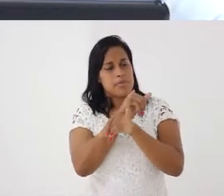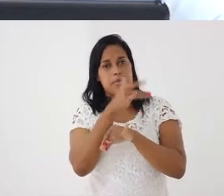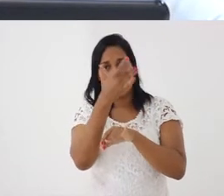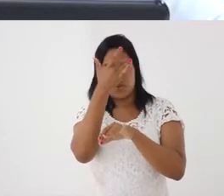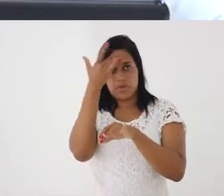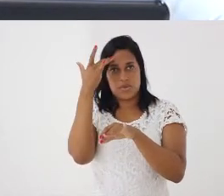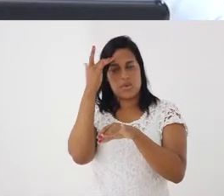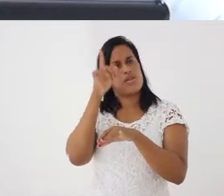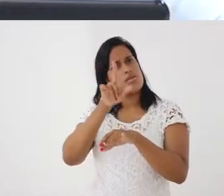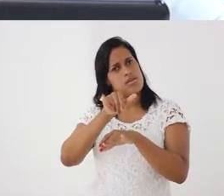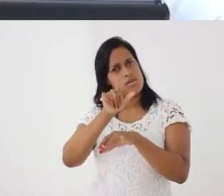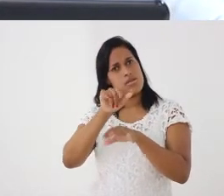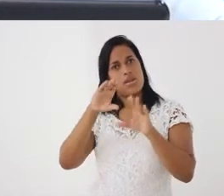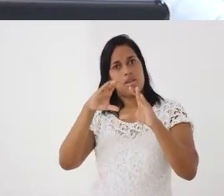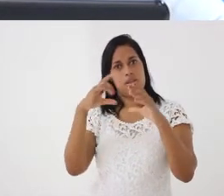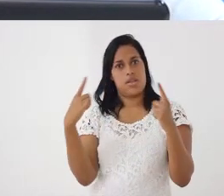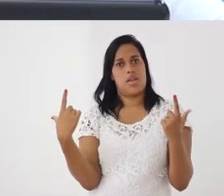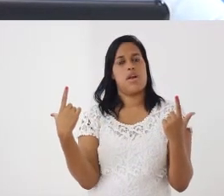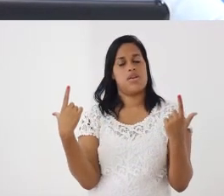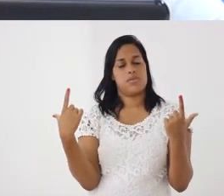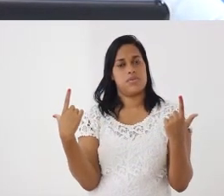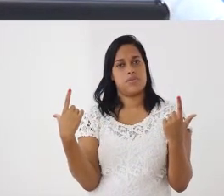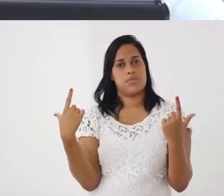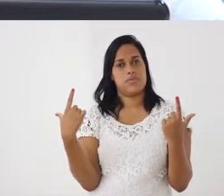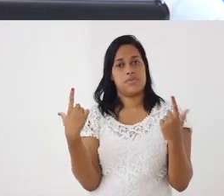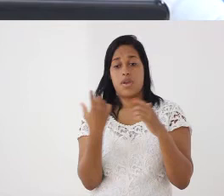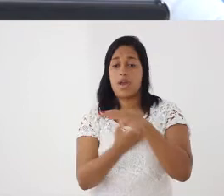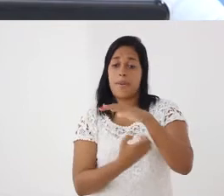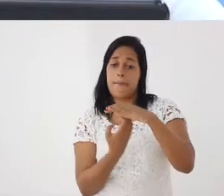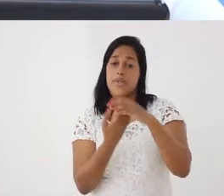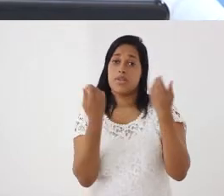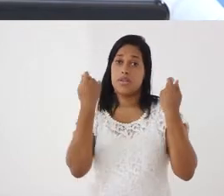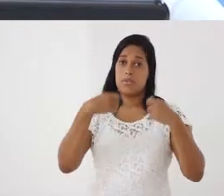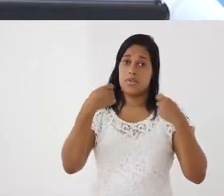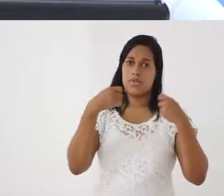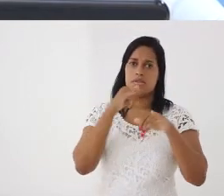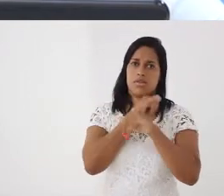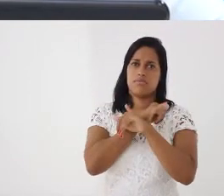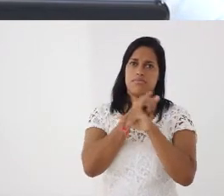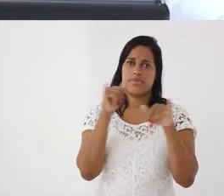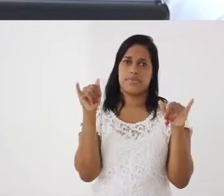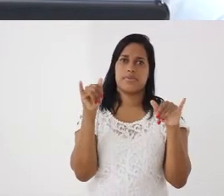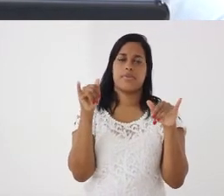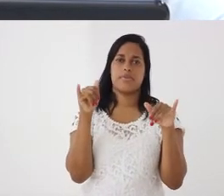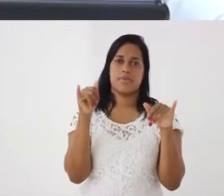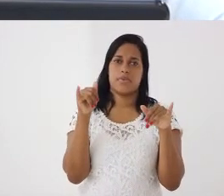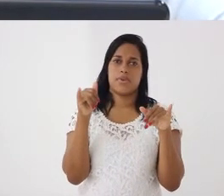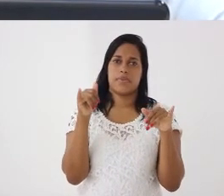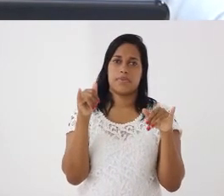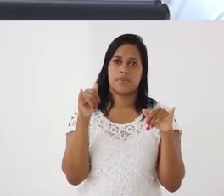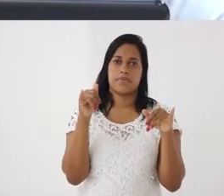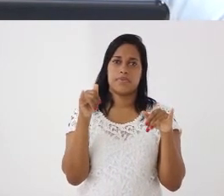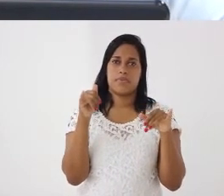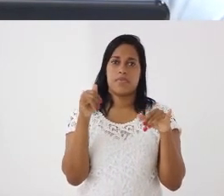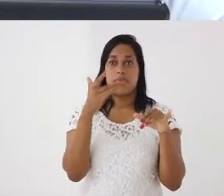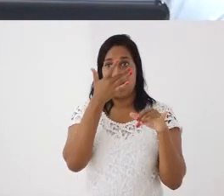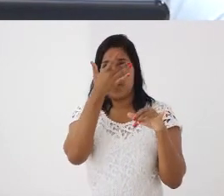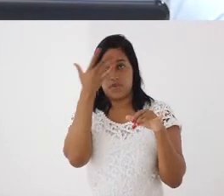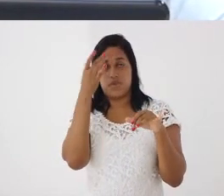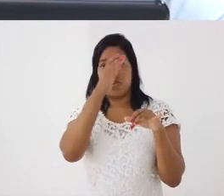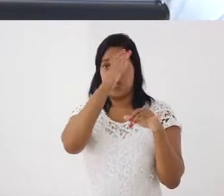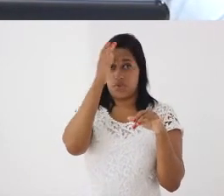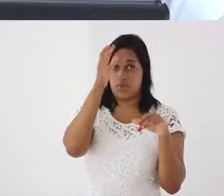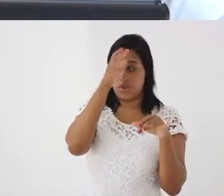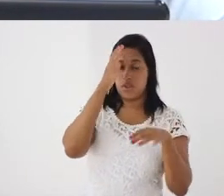as pessoas? Sim, sem sombra de dúvida. A empresa ela precisa divulgar esses dados até para que os